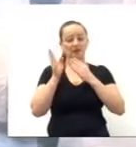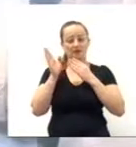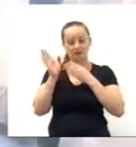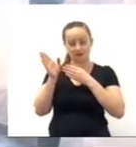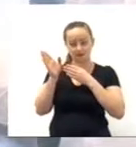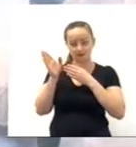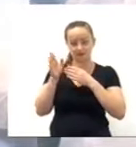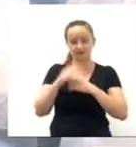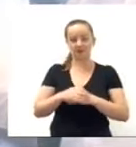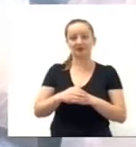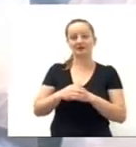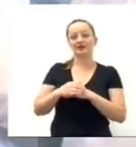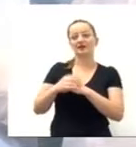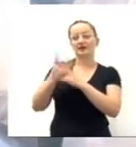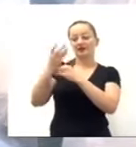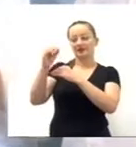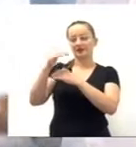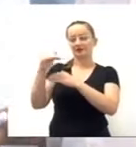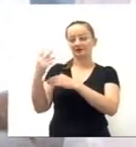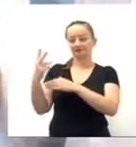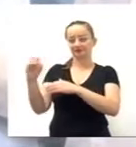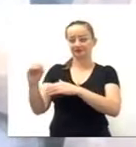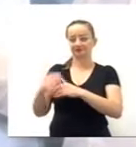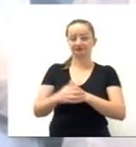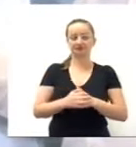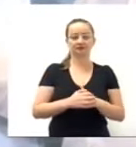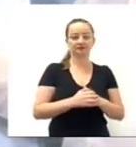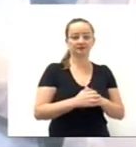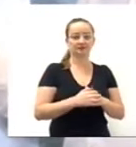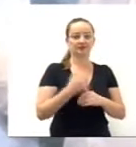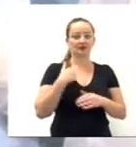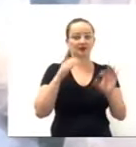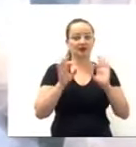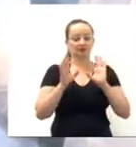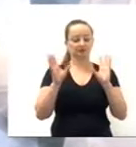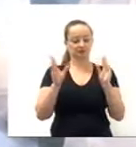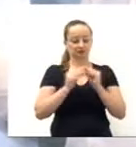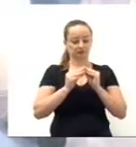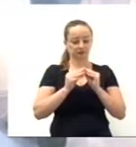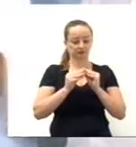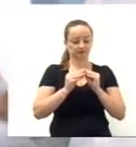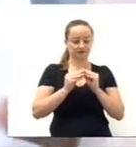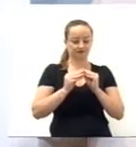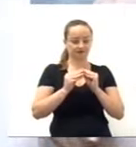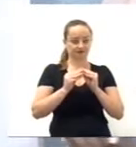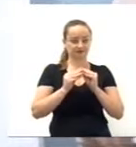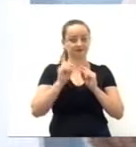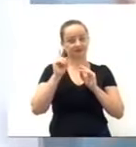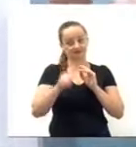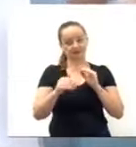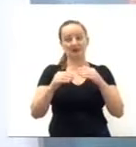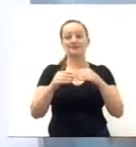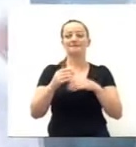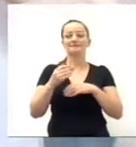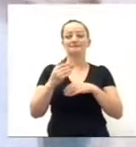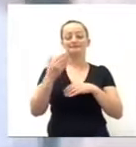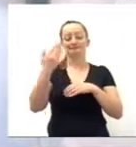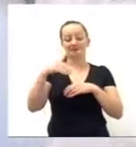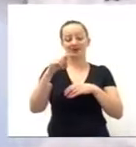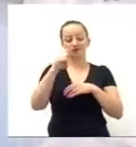hipotenusa. 10 sobre 20. Aí eu simplifico, né? Vai dar meio.